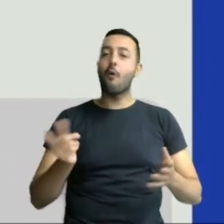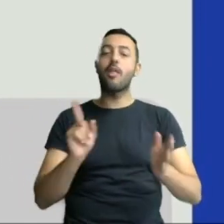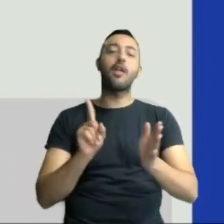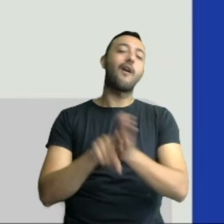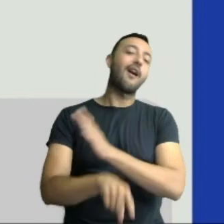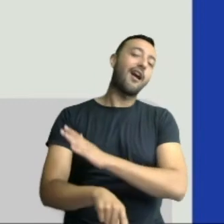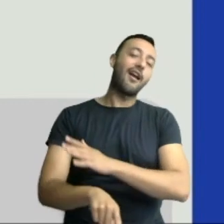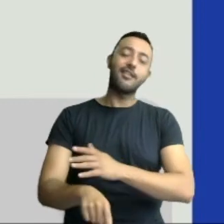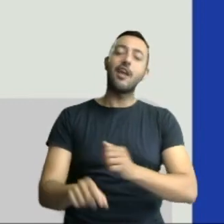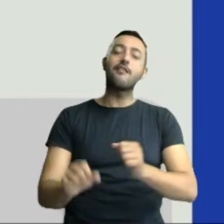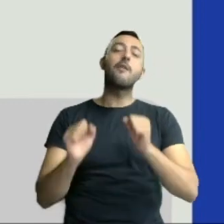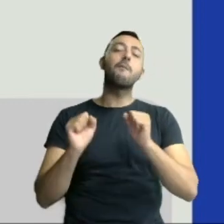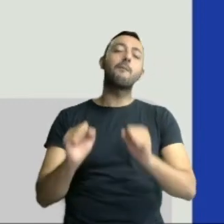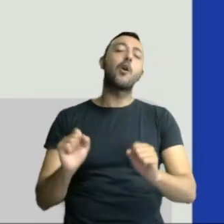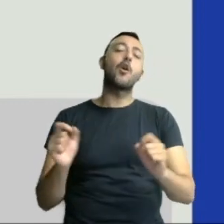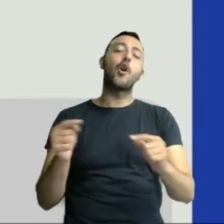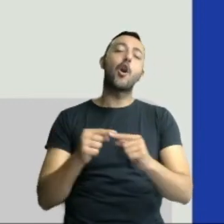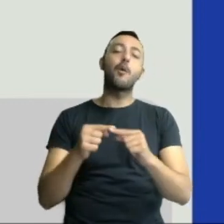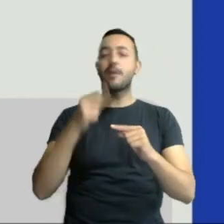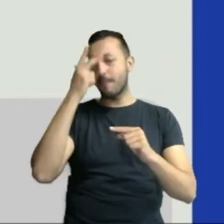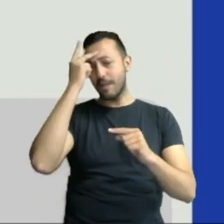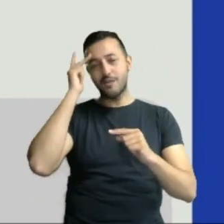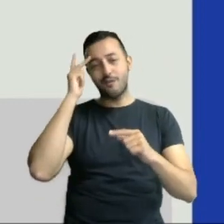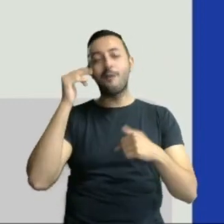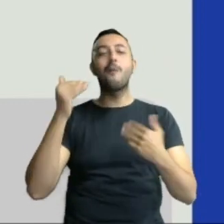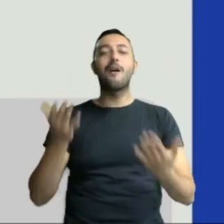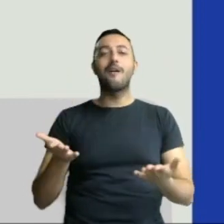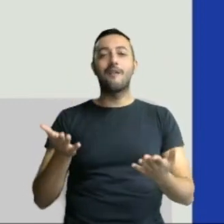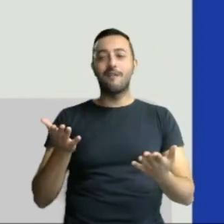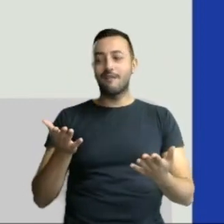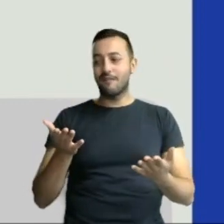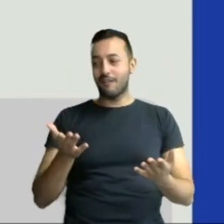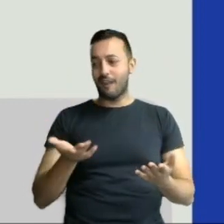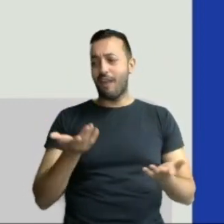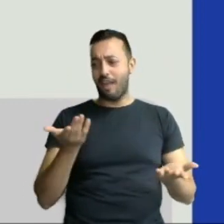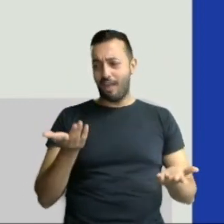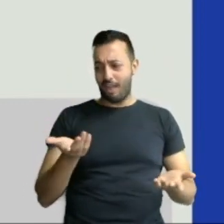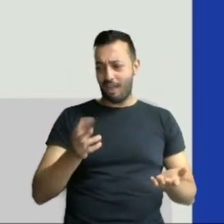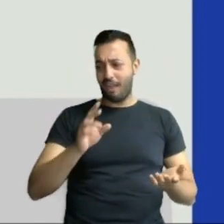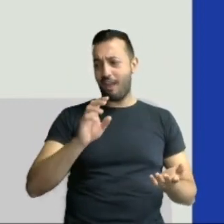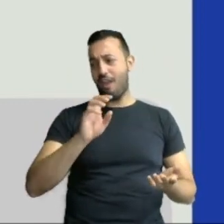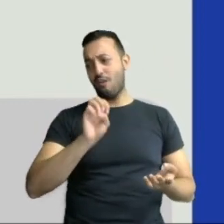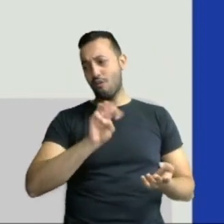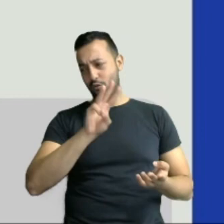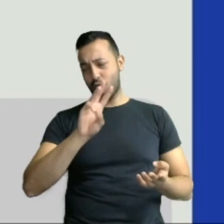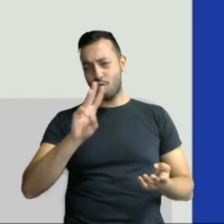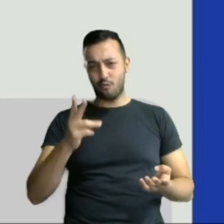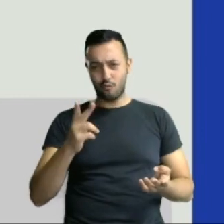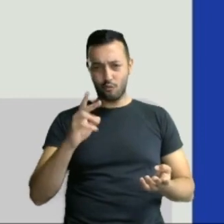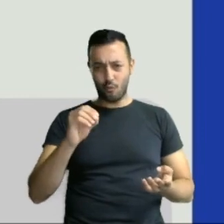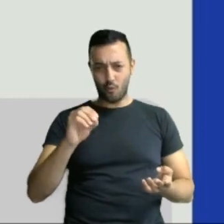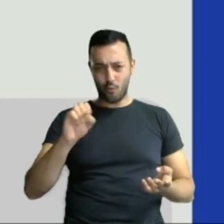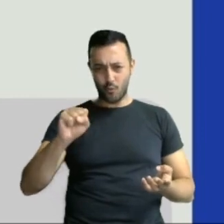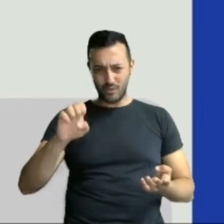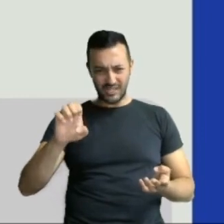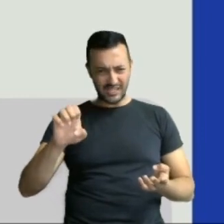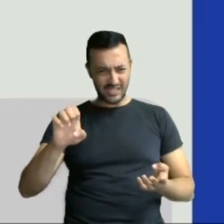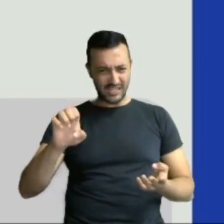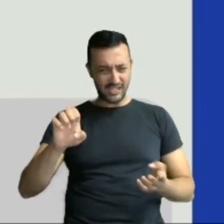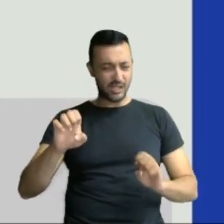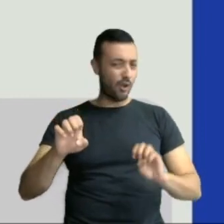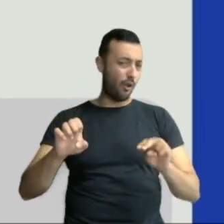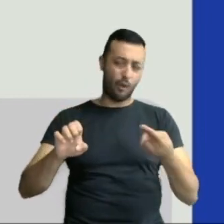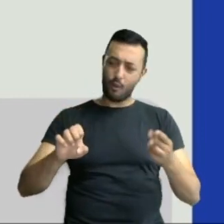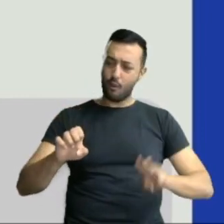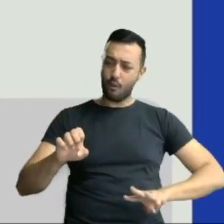pronoun que eu posso me referir à pessoa aí nesse caso? Seria whose, de quem? De quem é aquela pessoa? Ou seria